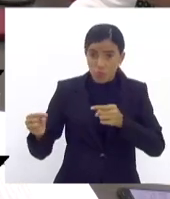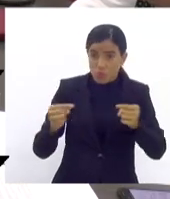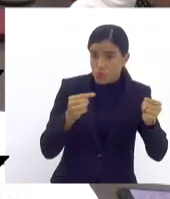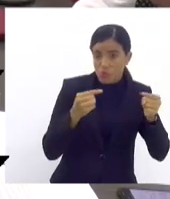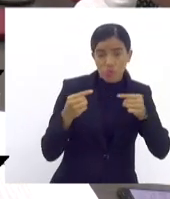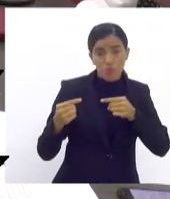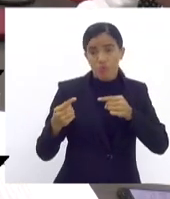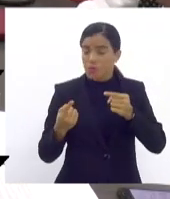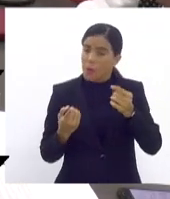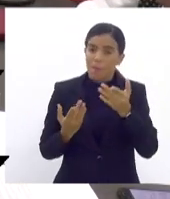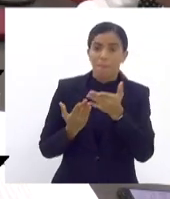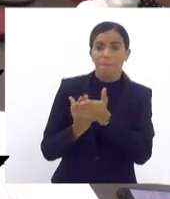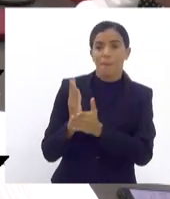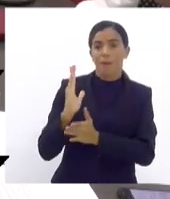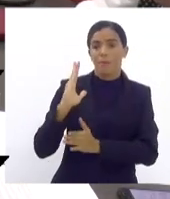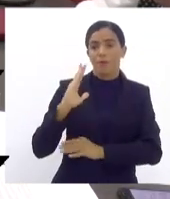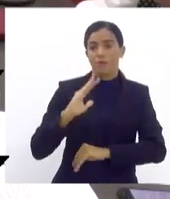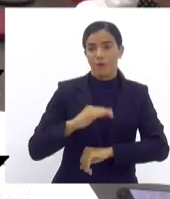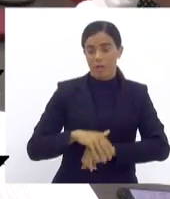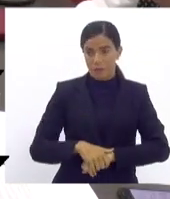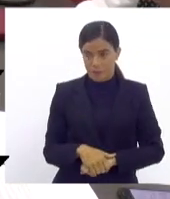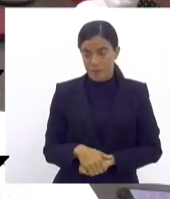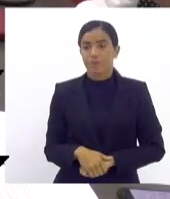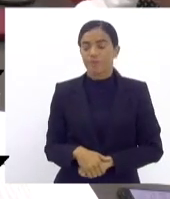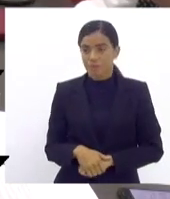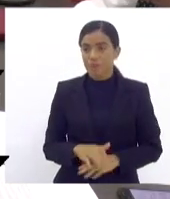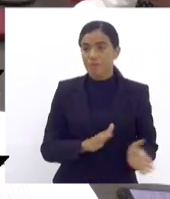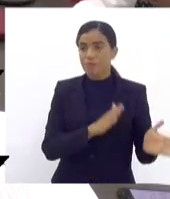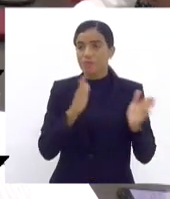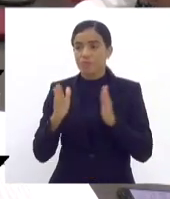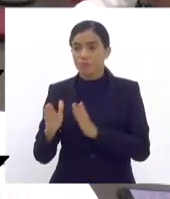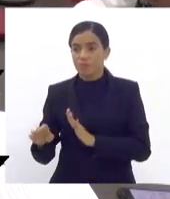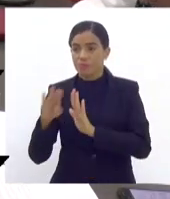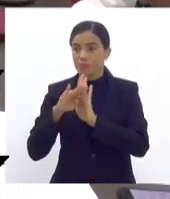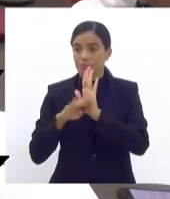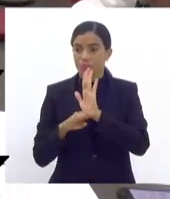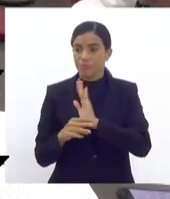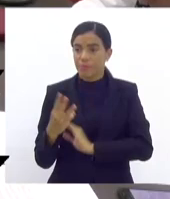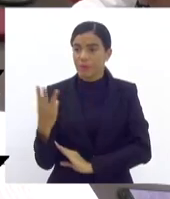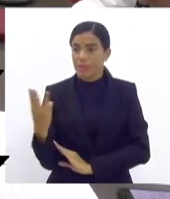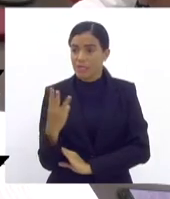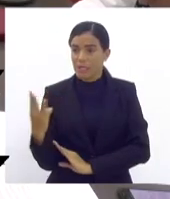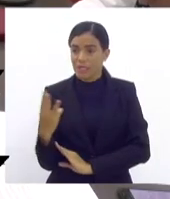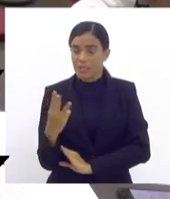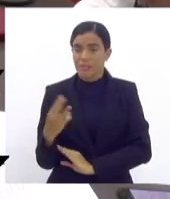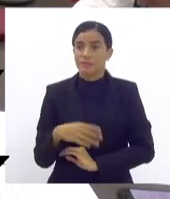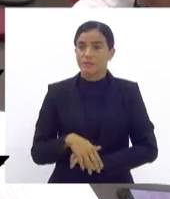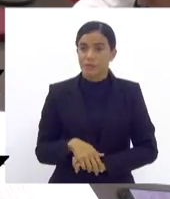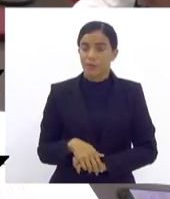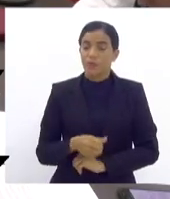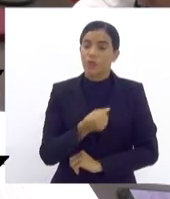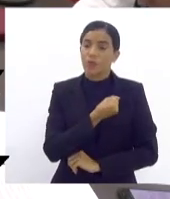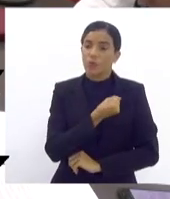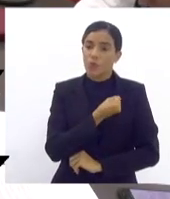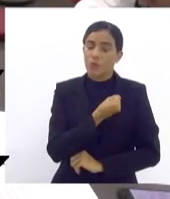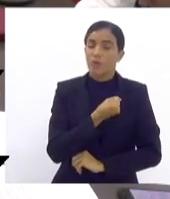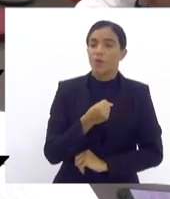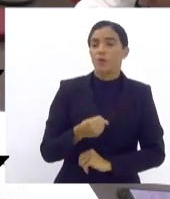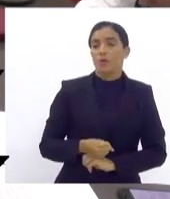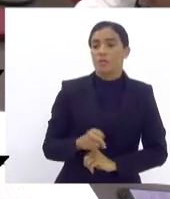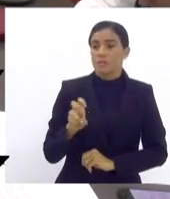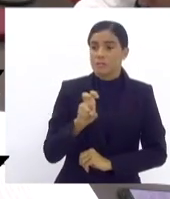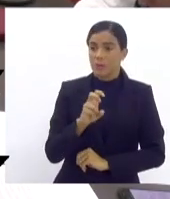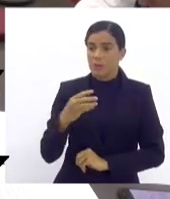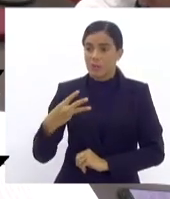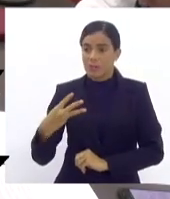votação, se os que aprovam permaneçam como estão, aprovado. Passo ao 33 da pauta, é o projeto de lei número 5836 de 2022, de autoria da